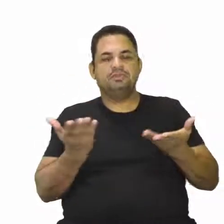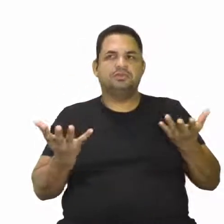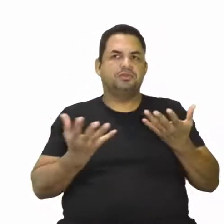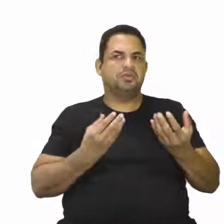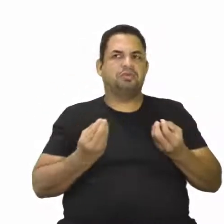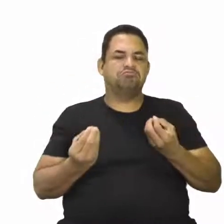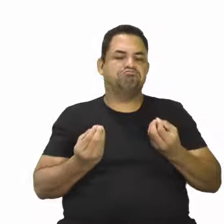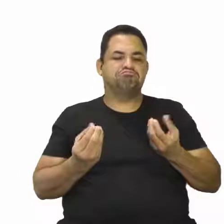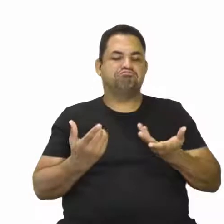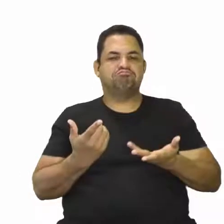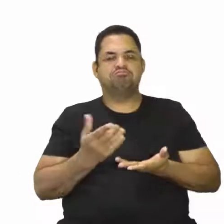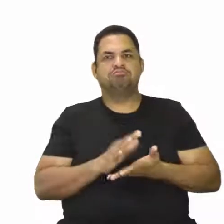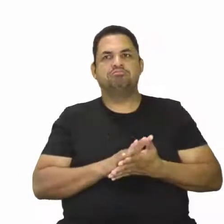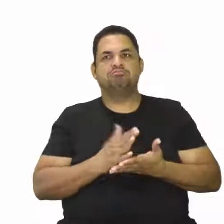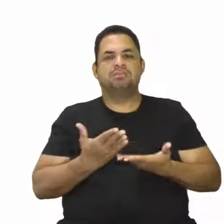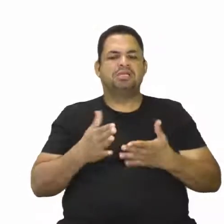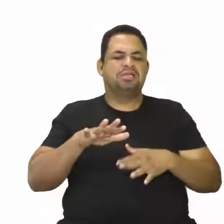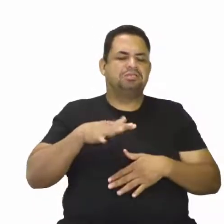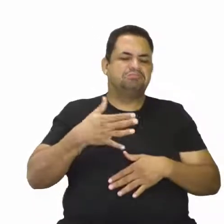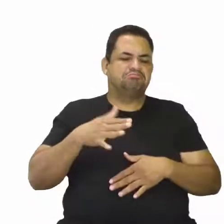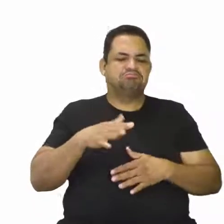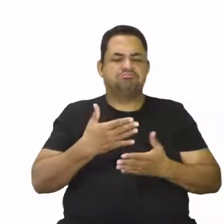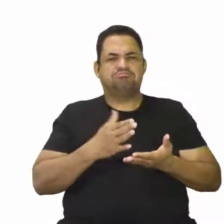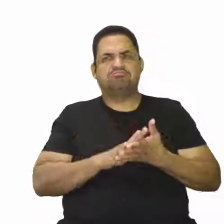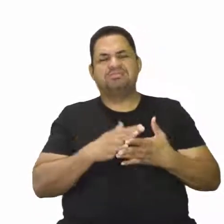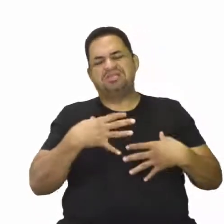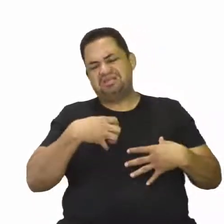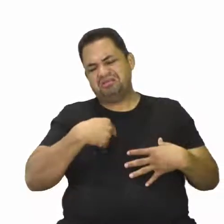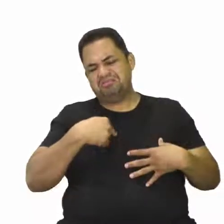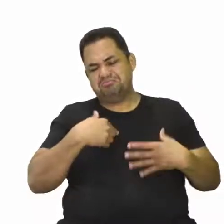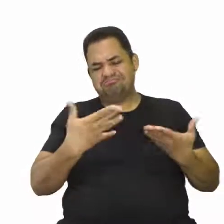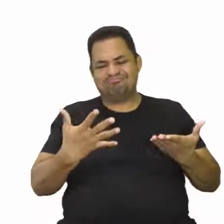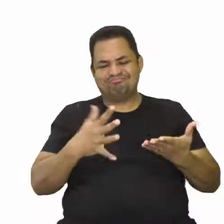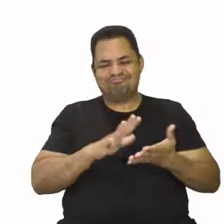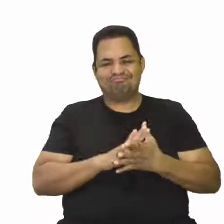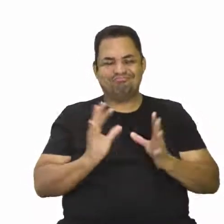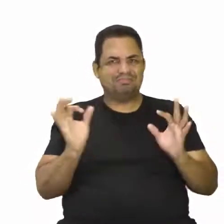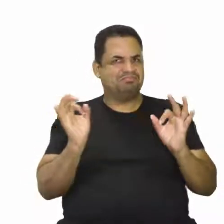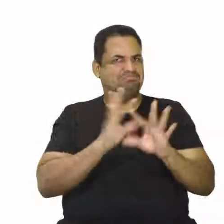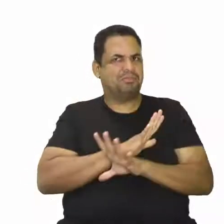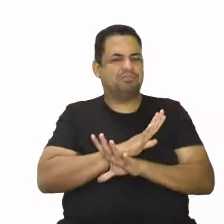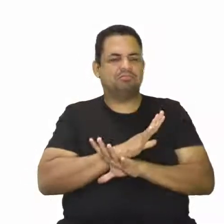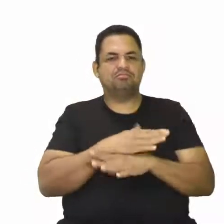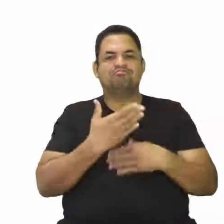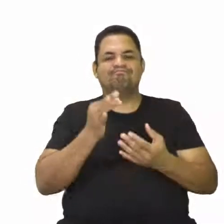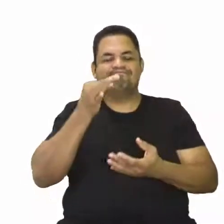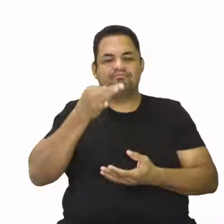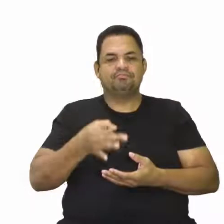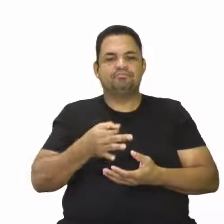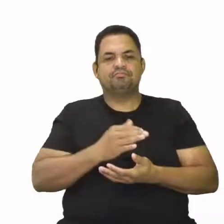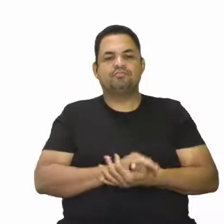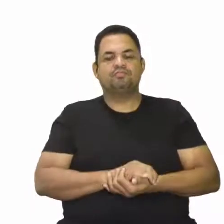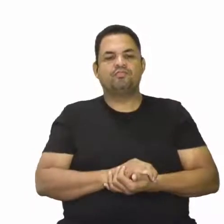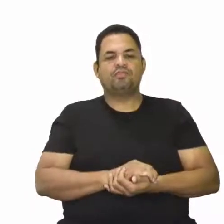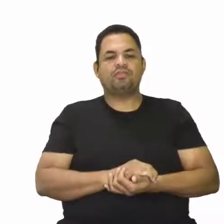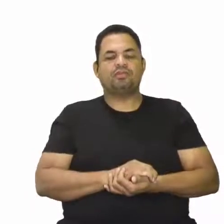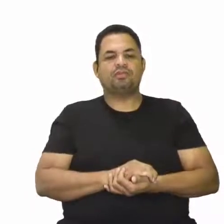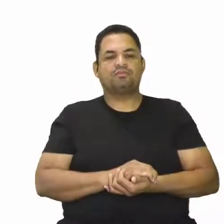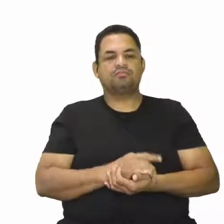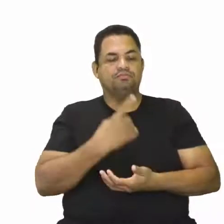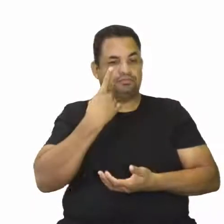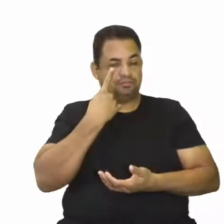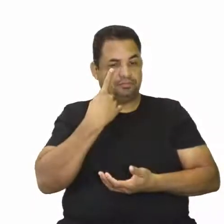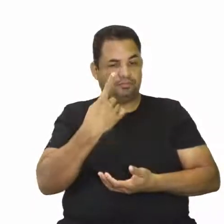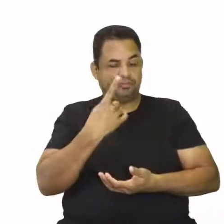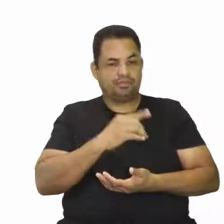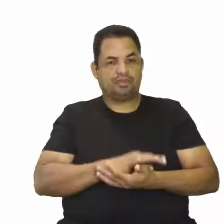assim. Ou seja, mais ou menos, estou assim e pronto, certo? Então,